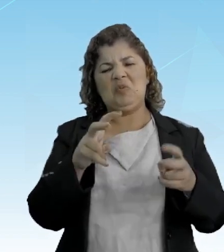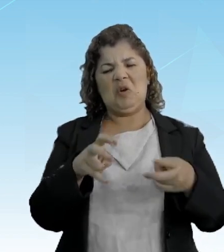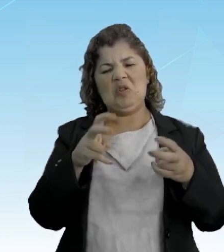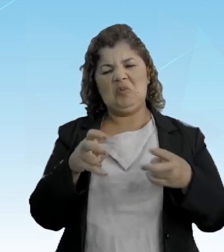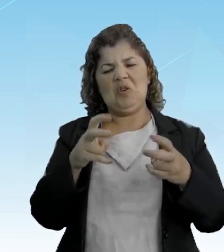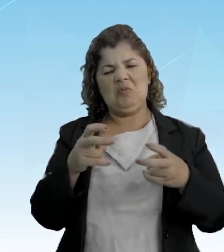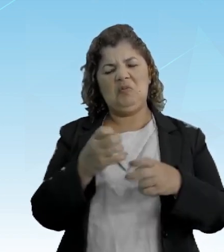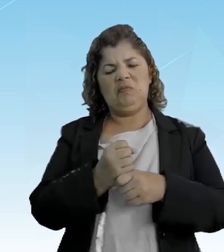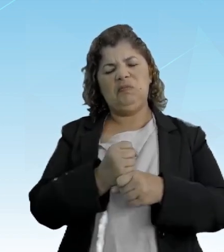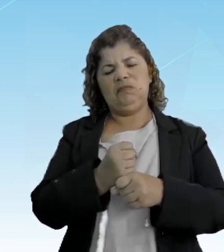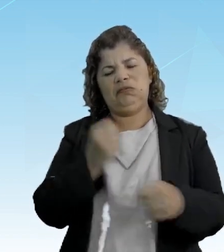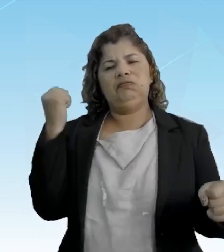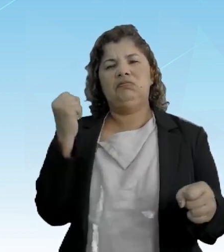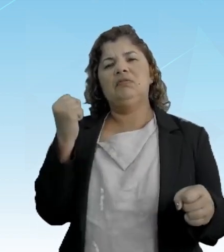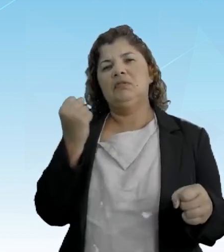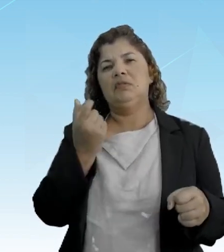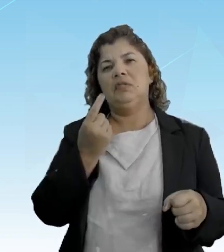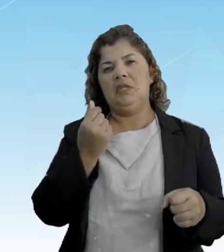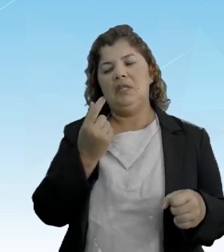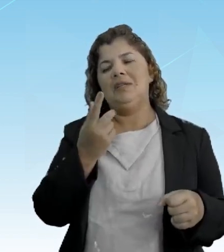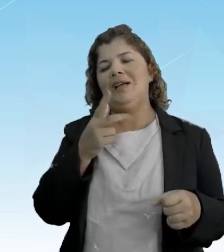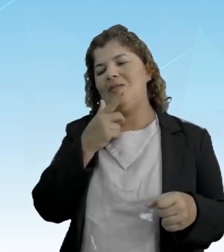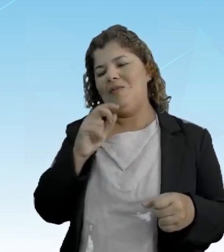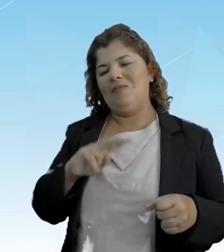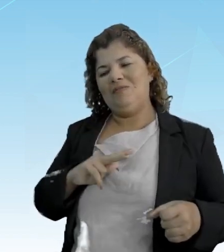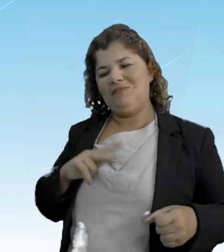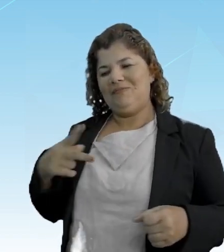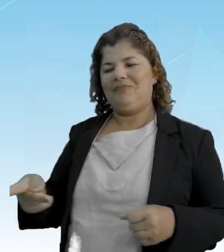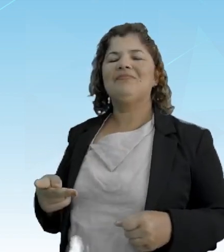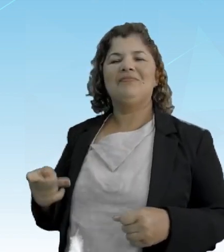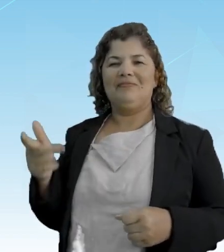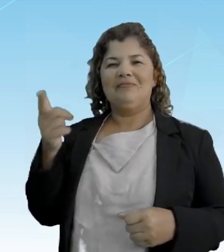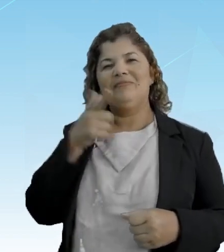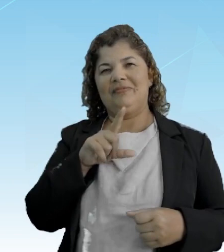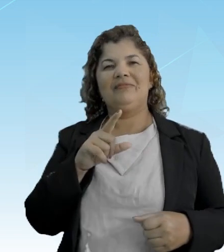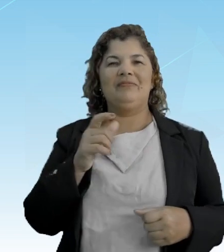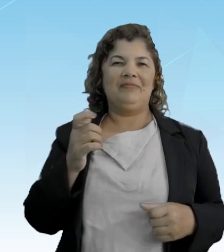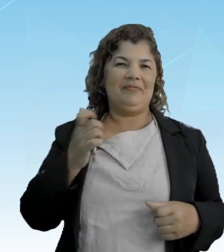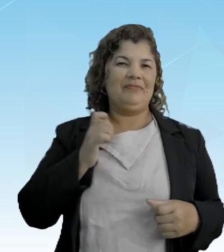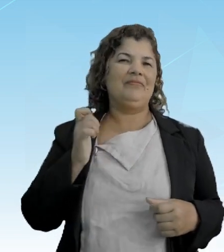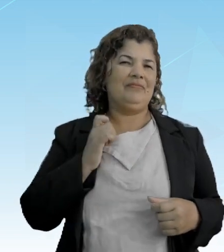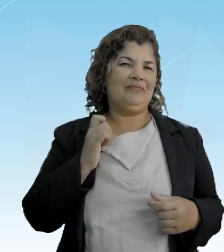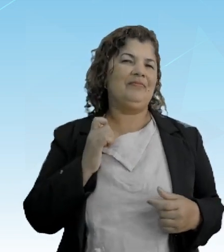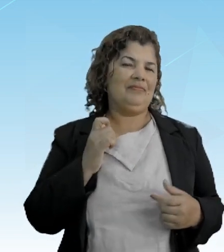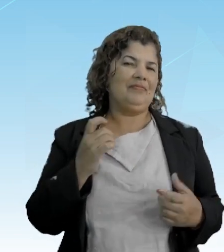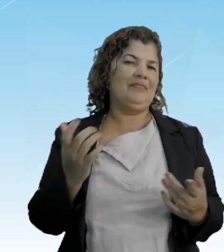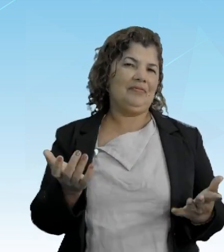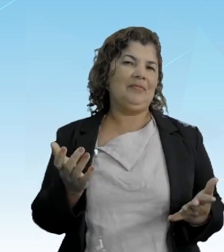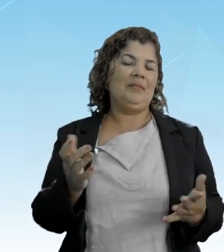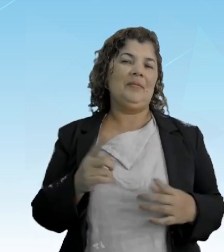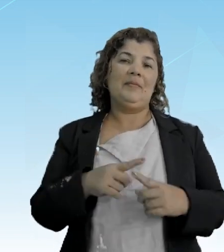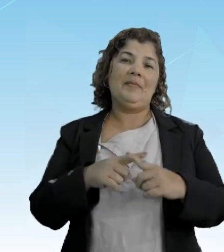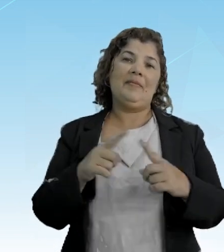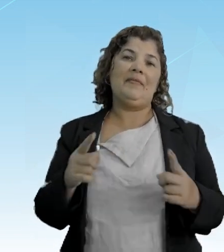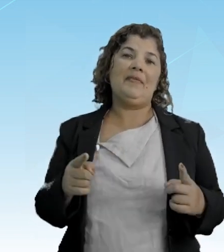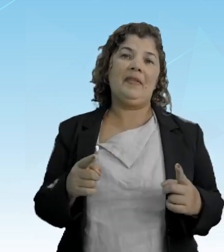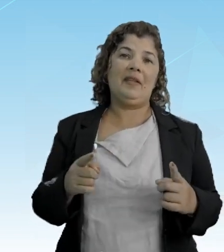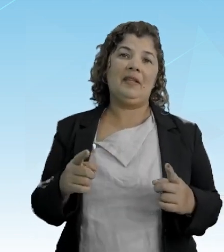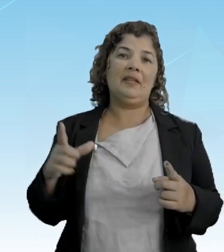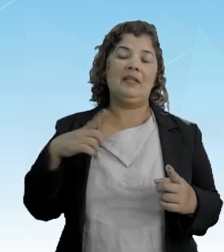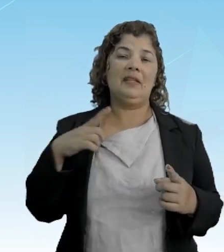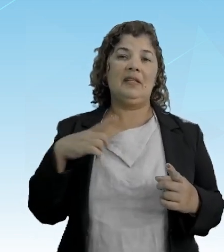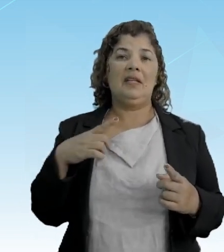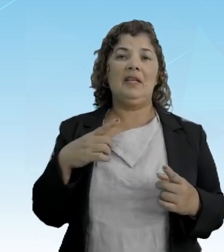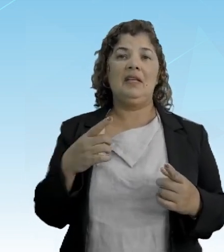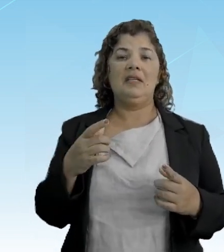constituir uma certa riqueza e Elon Musk já pegou o bonde andando. Então, na verdade, mas a gente tem, por exemplo, no